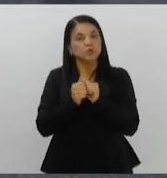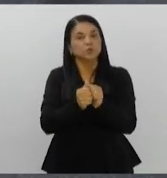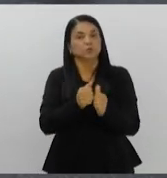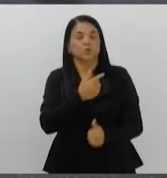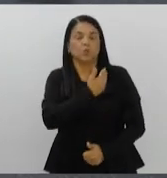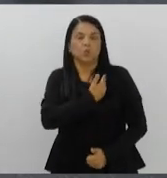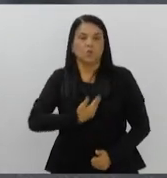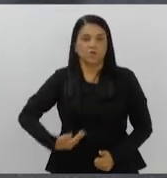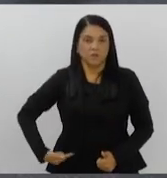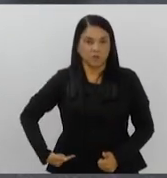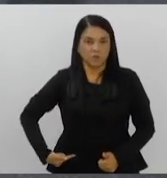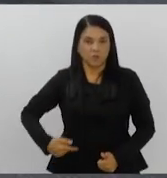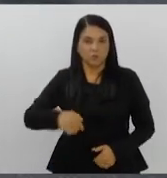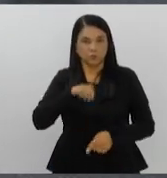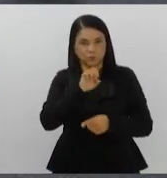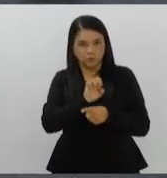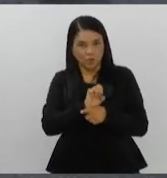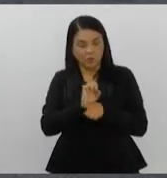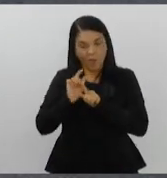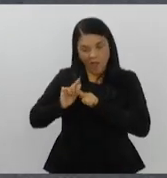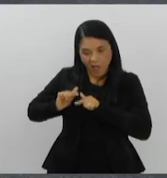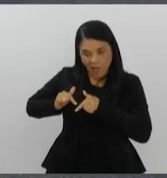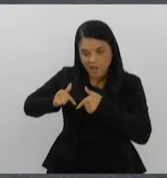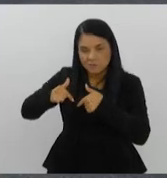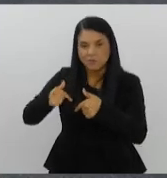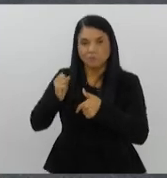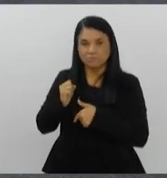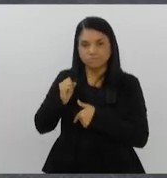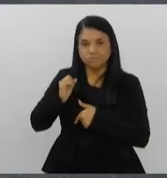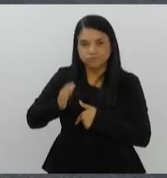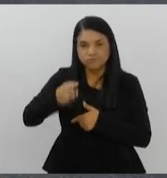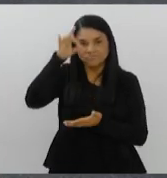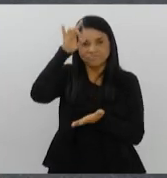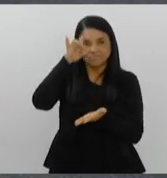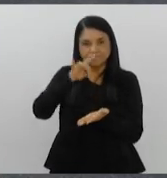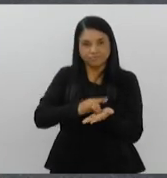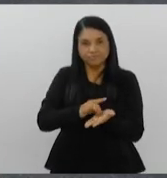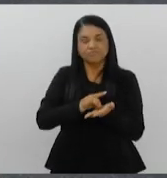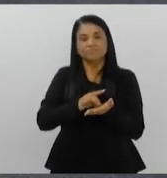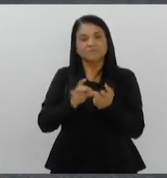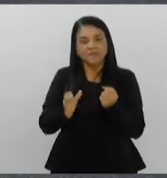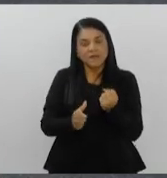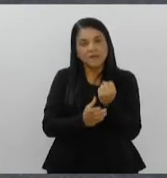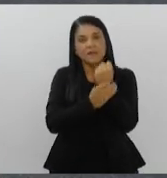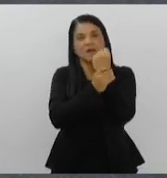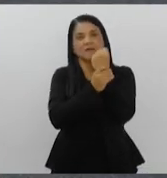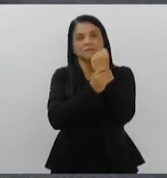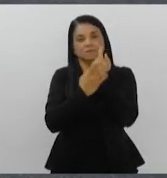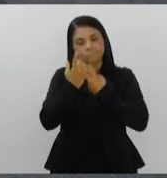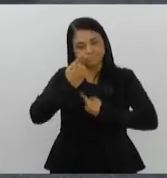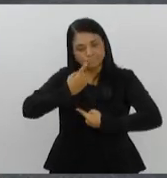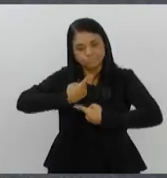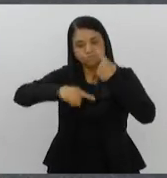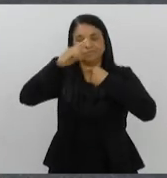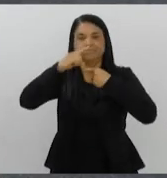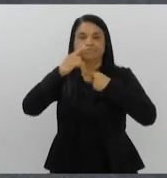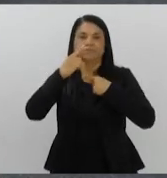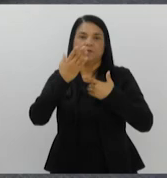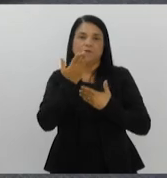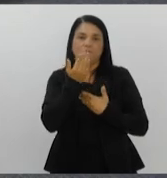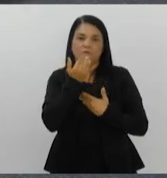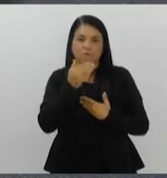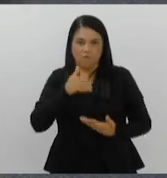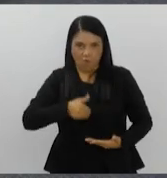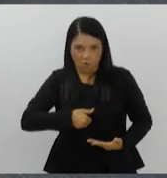a estabelecer ações concretas que garantam a superação da fome. É importante dizer que no Estado do Rio de